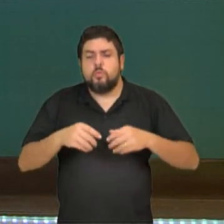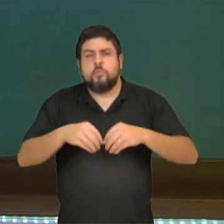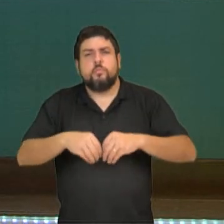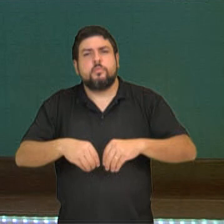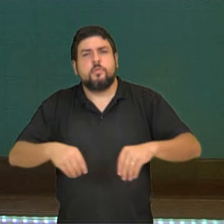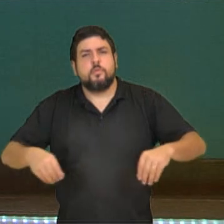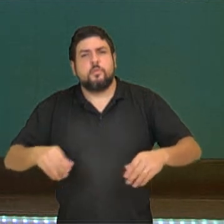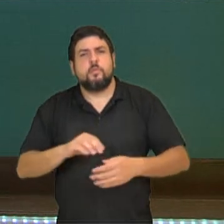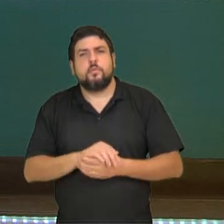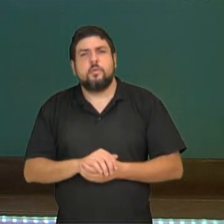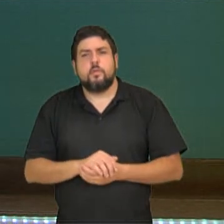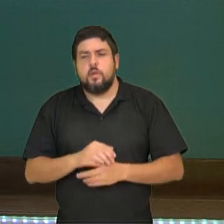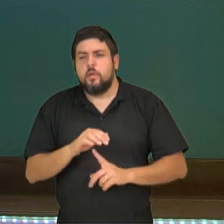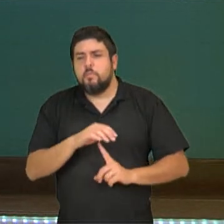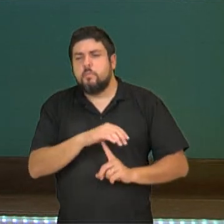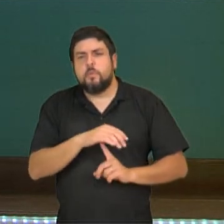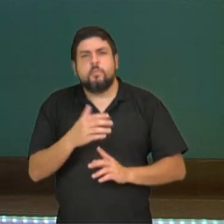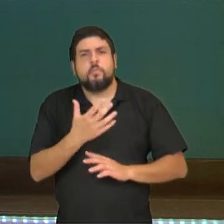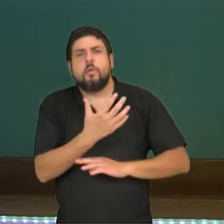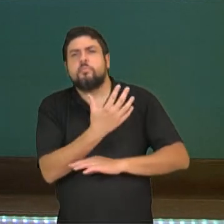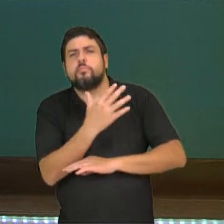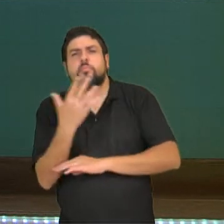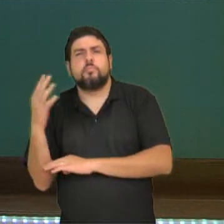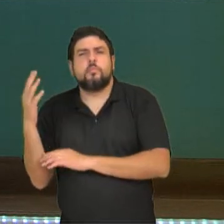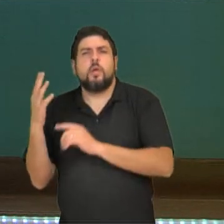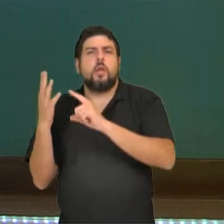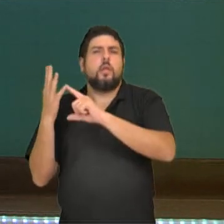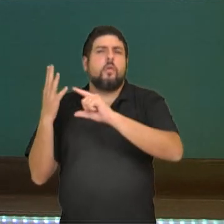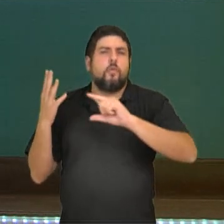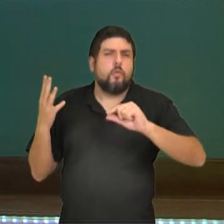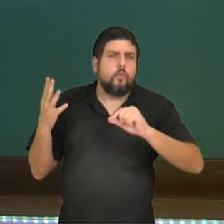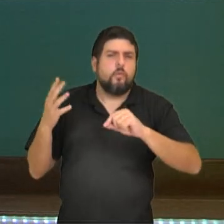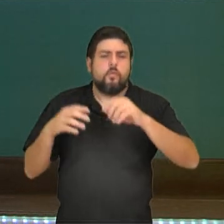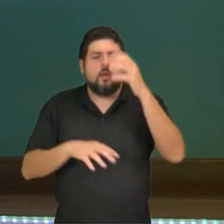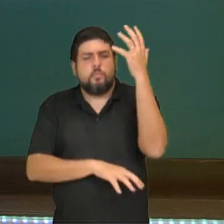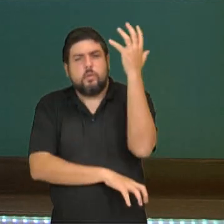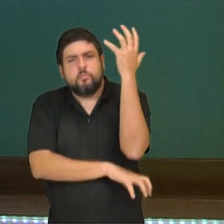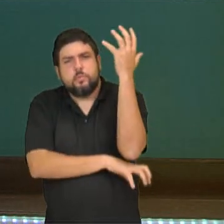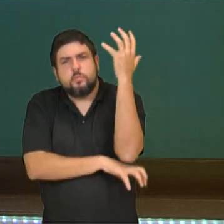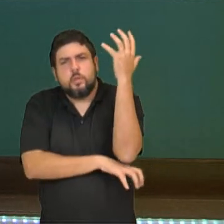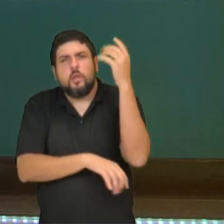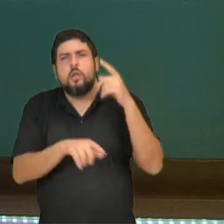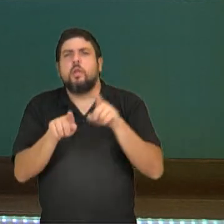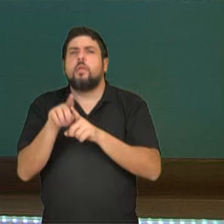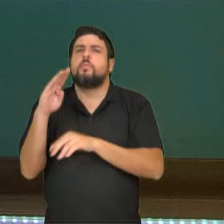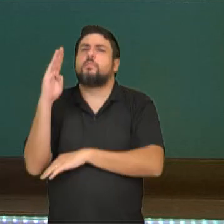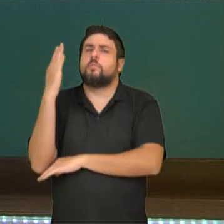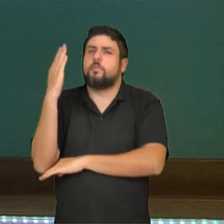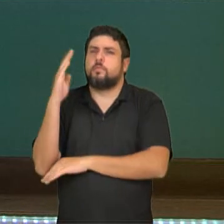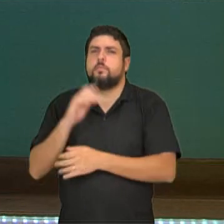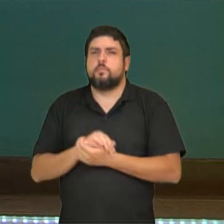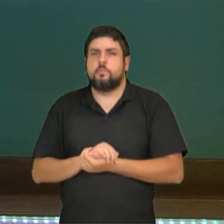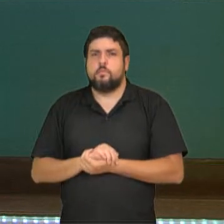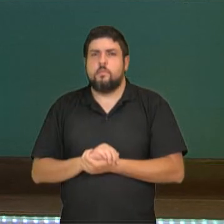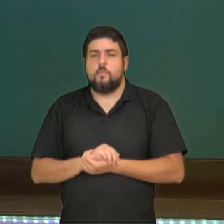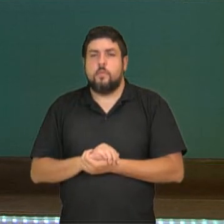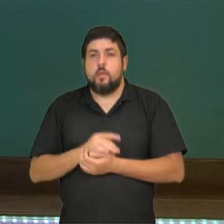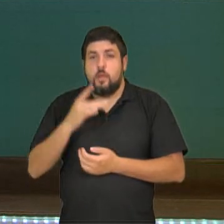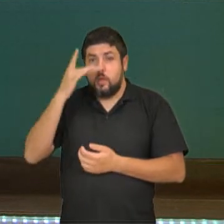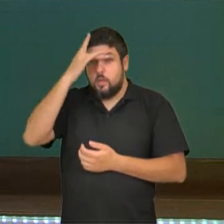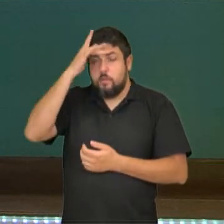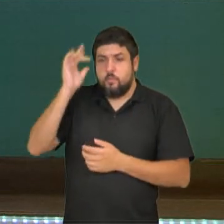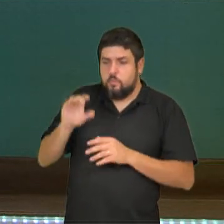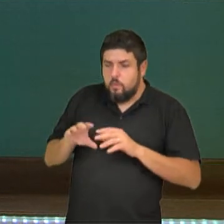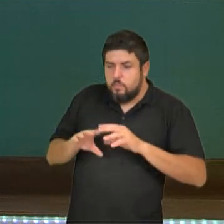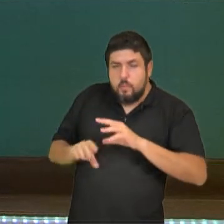solo, nas plantas, nas folhas, nas raízes, na madeira. E quando a pessoa manipula esses